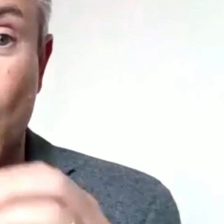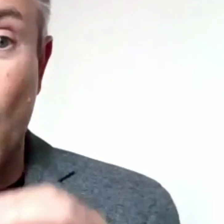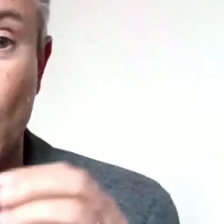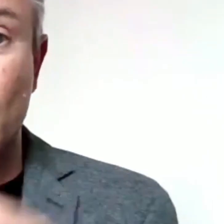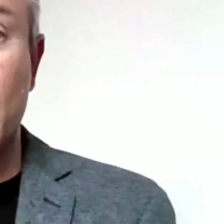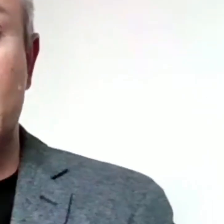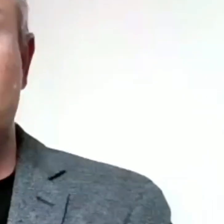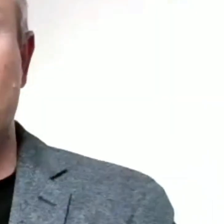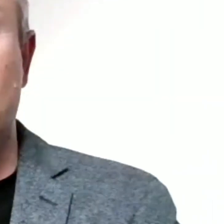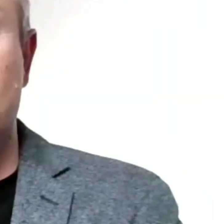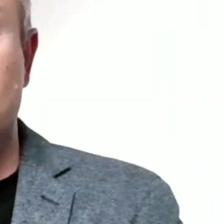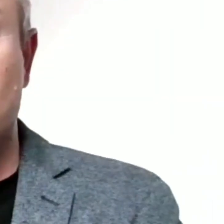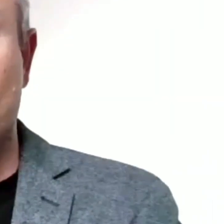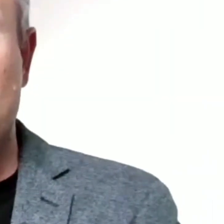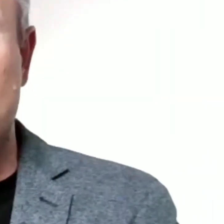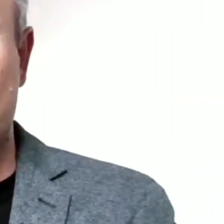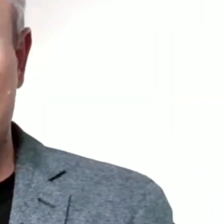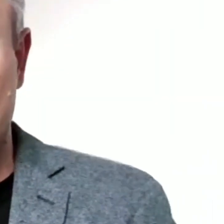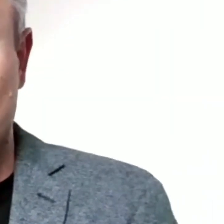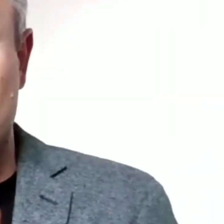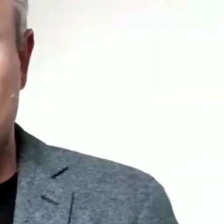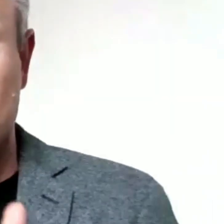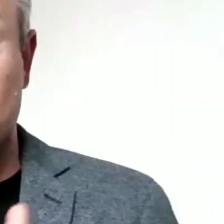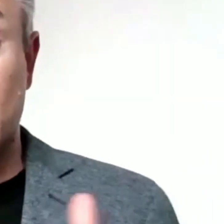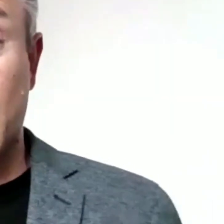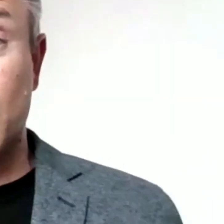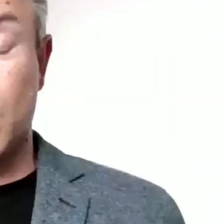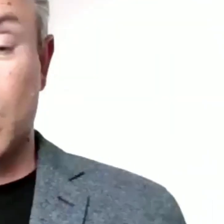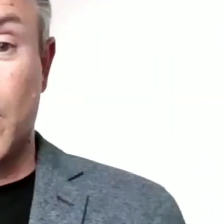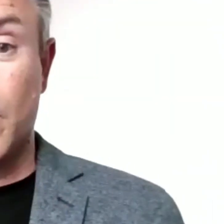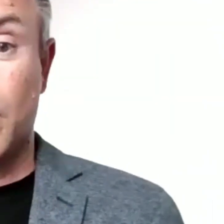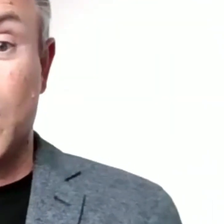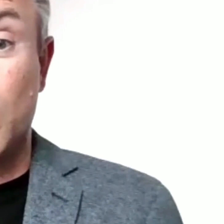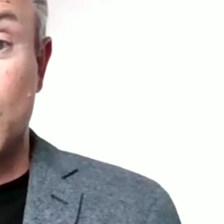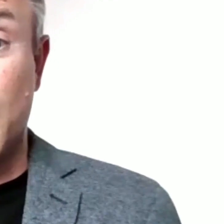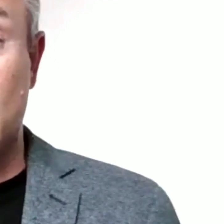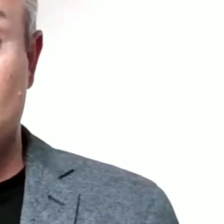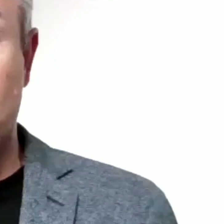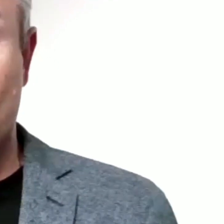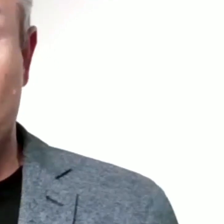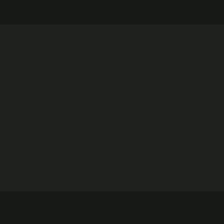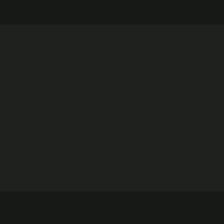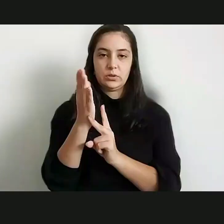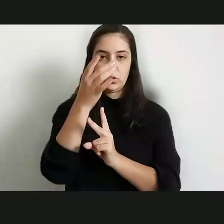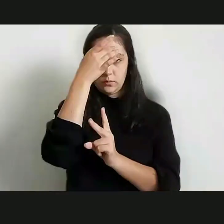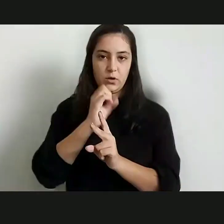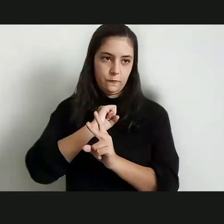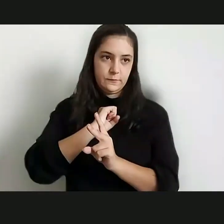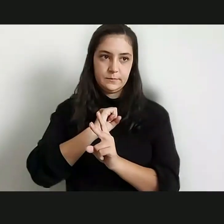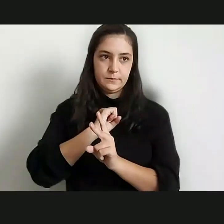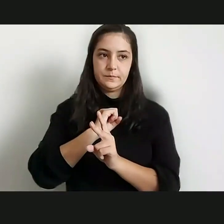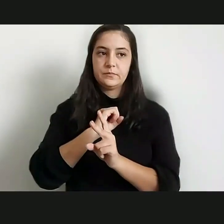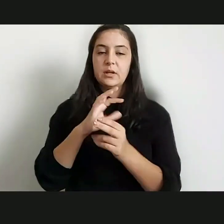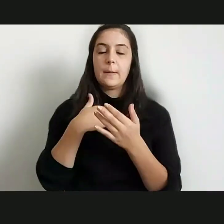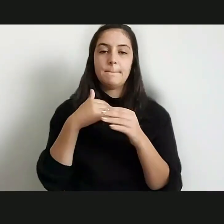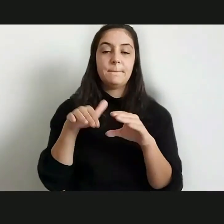participação como determinante da confiança depende de dois aspectos, na minha opinião. O primeiro é que depende do tipo de